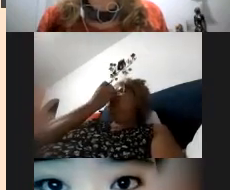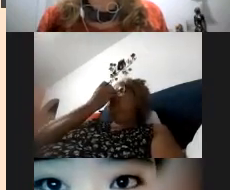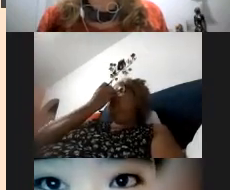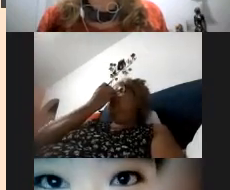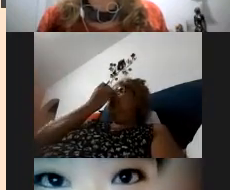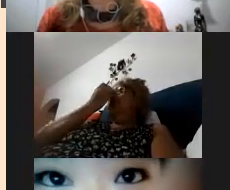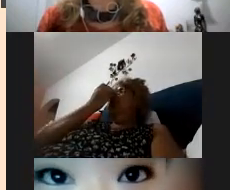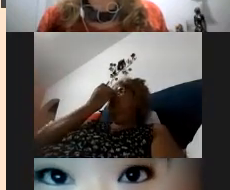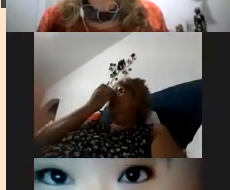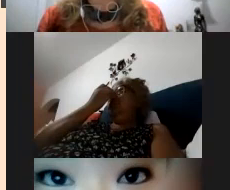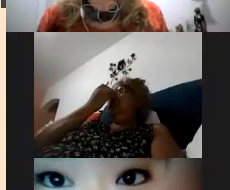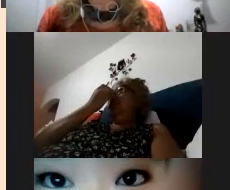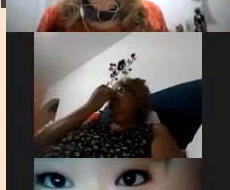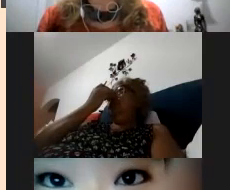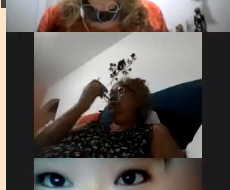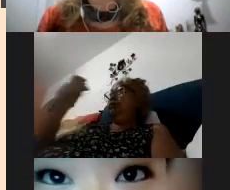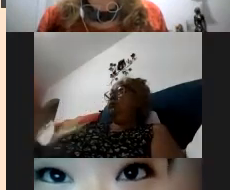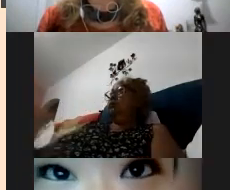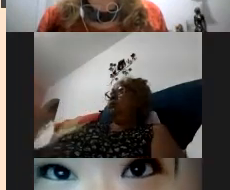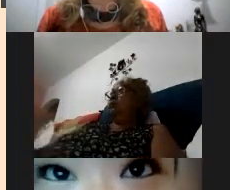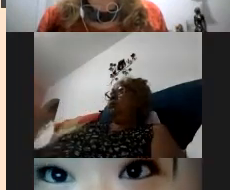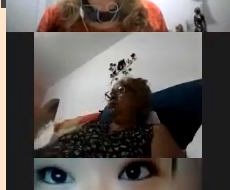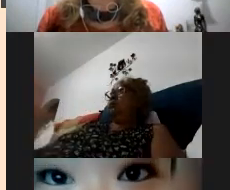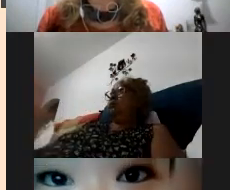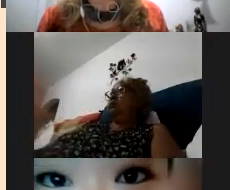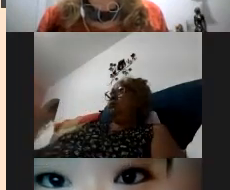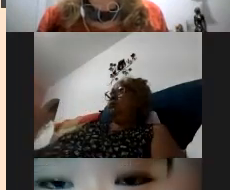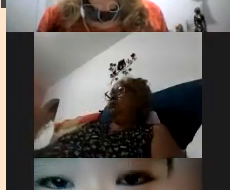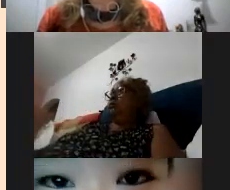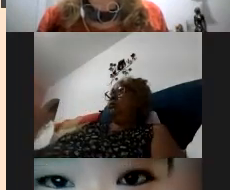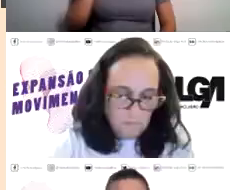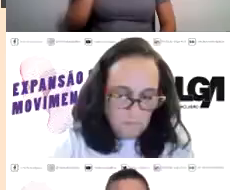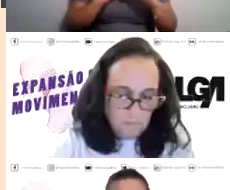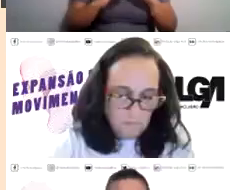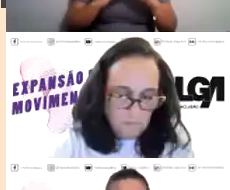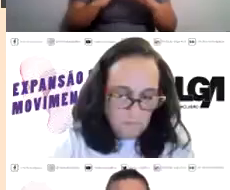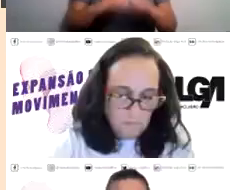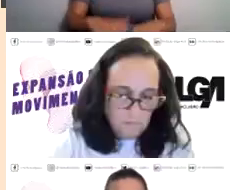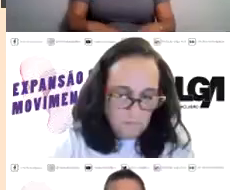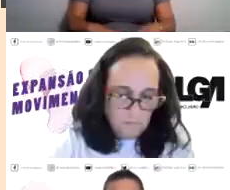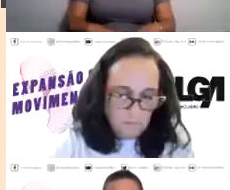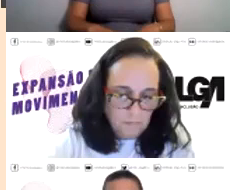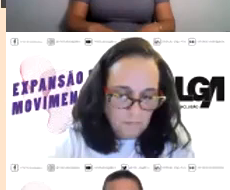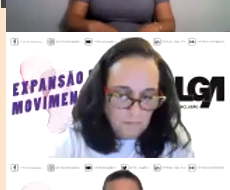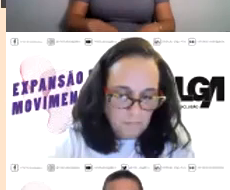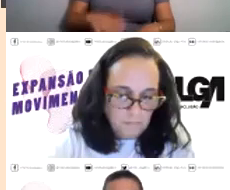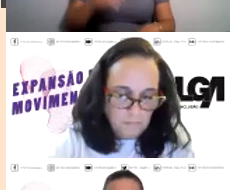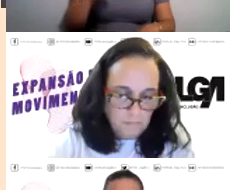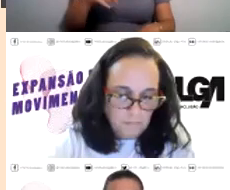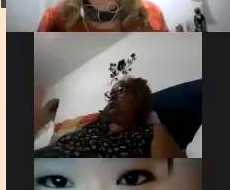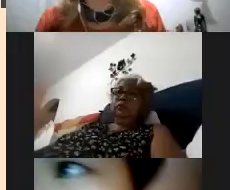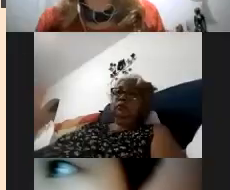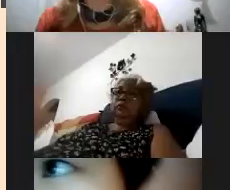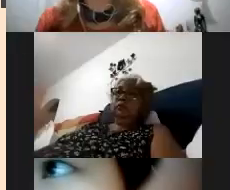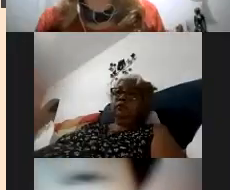Entender melhor a comunicação para mim hoje me faz um profissional que consegue, em parte